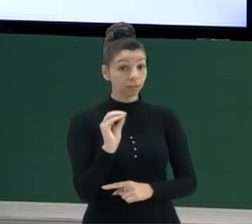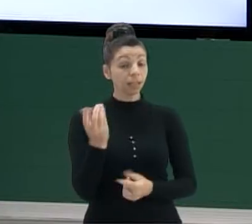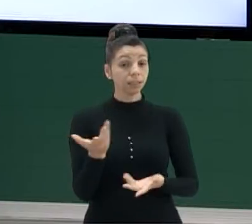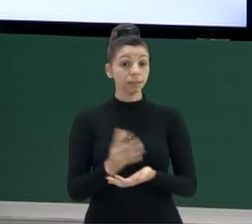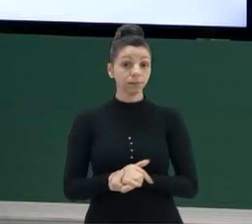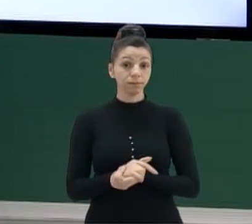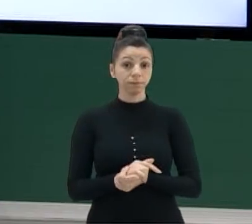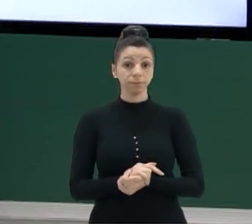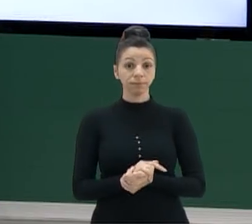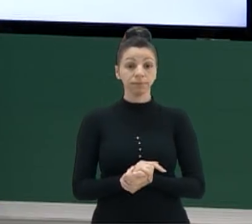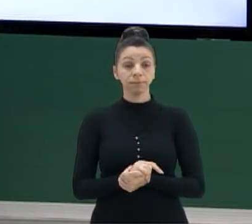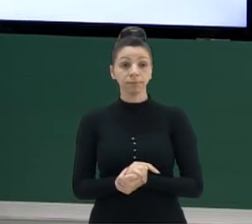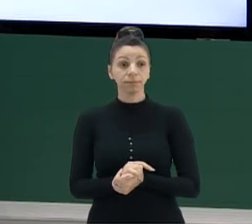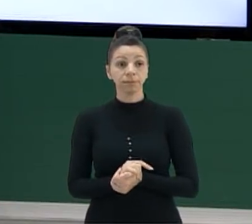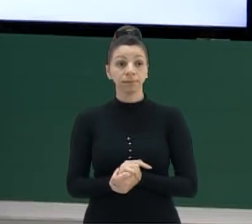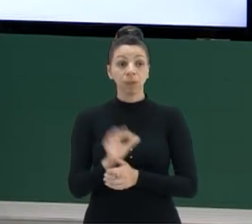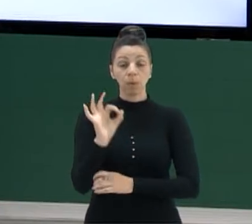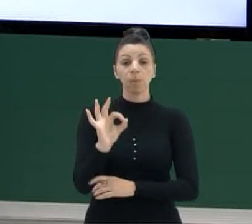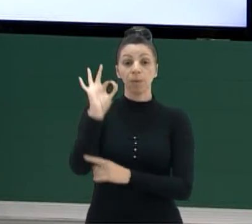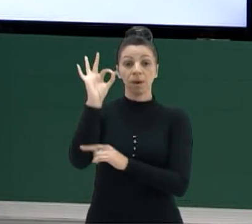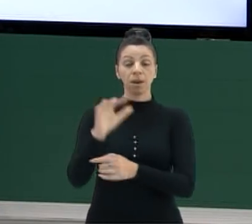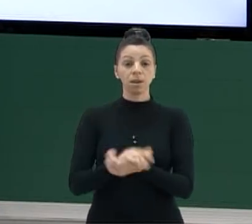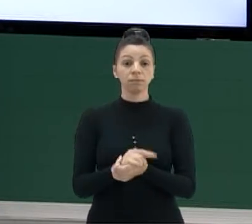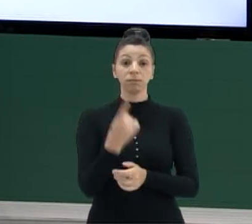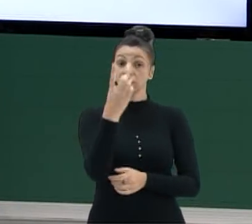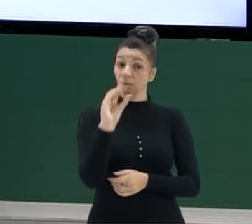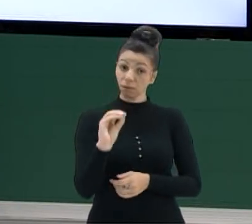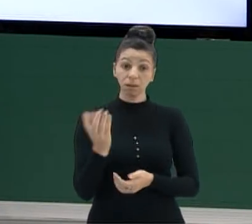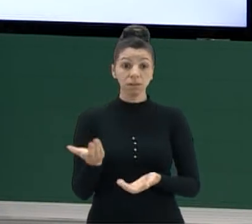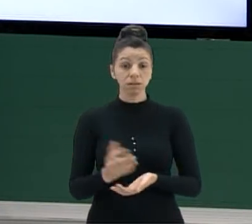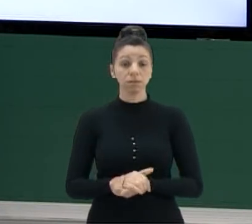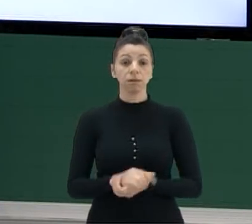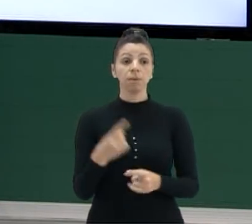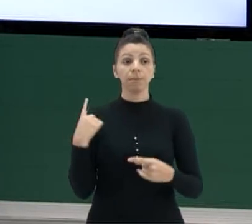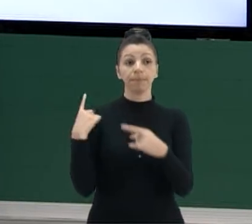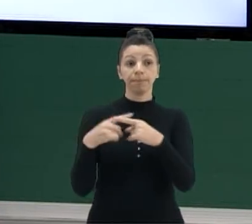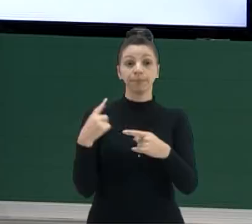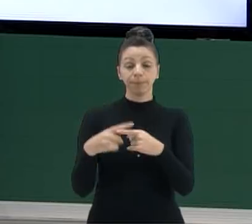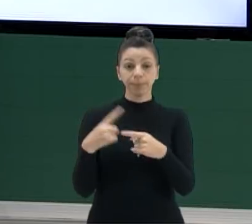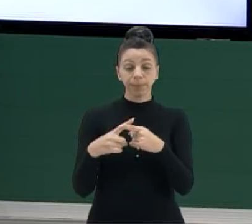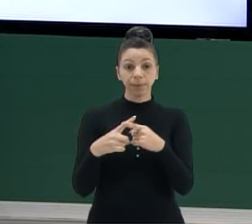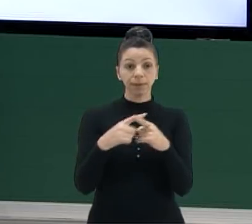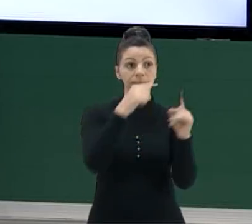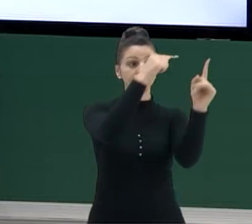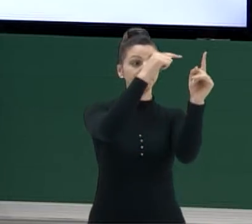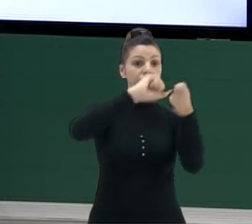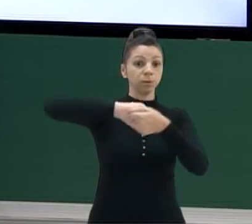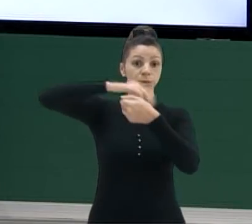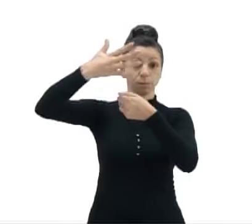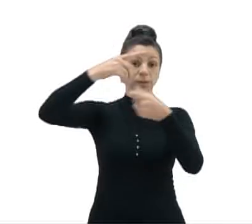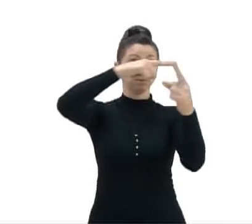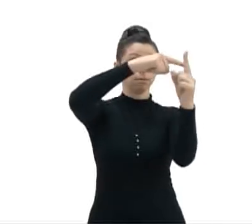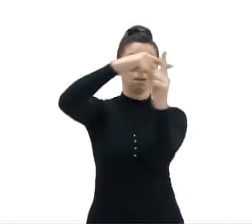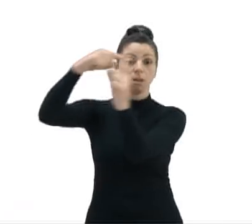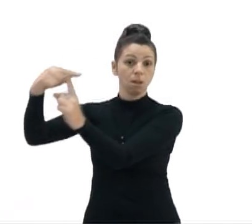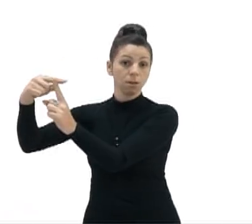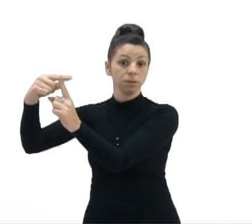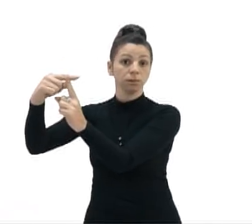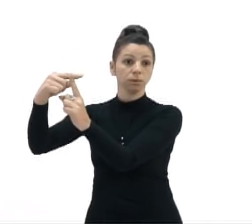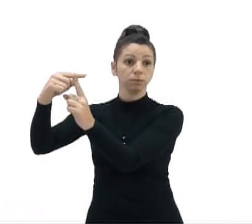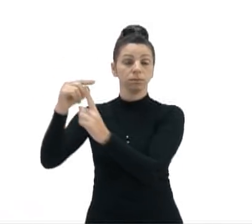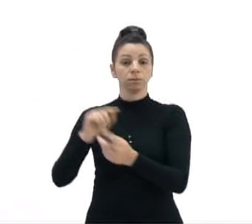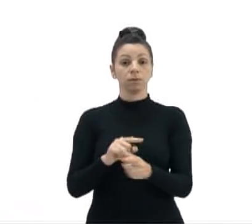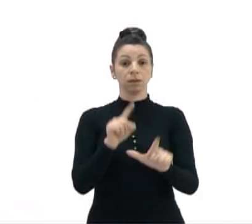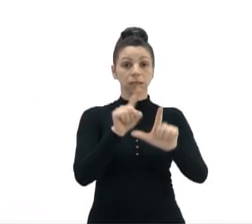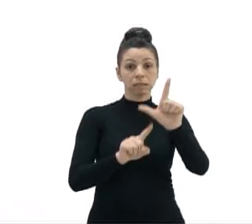Vamos ver? Qual que é o grau desse monômio? 10. Porque eu somei todos os expoentes que estavam em